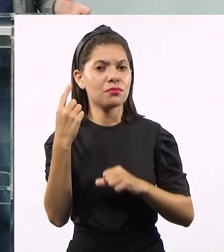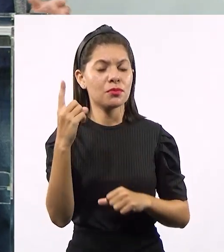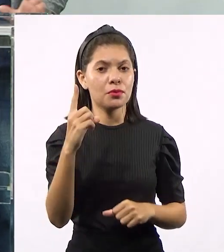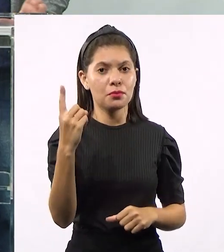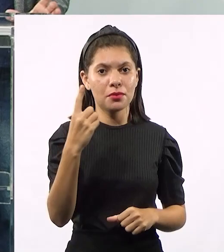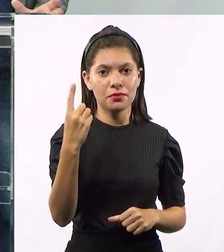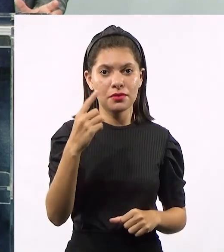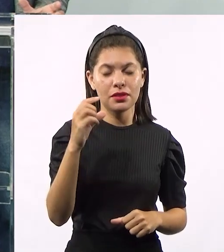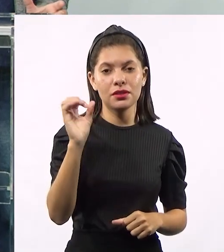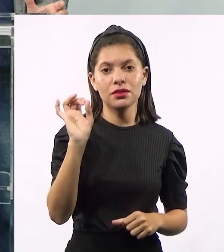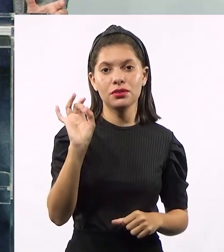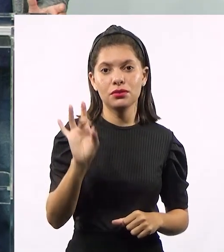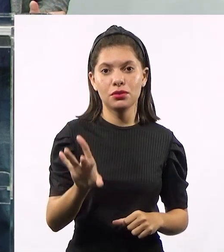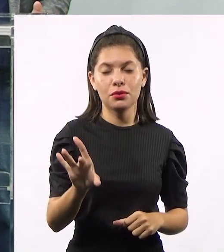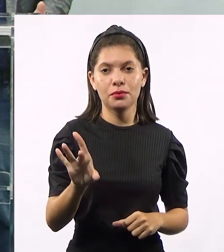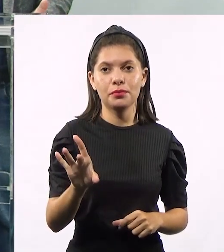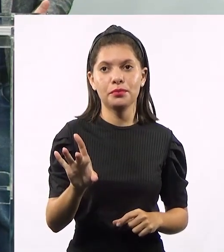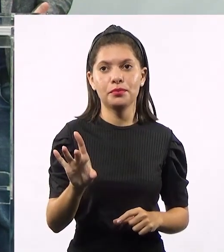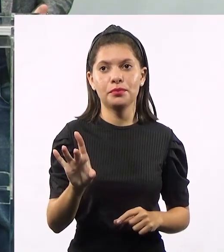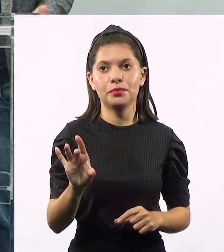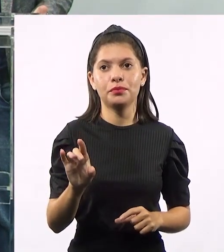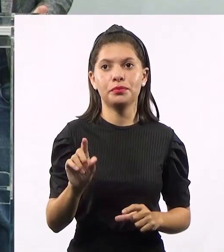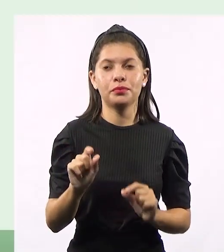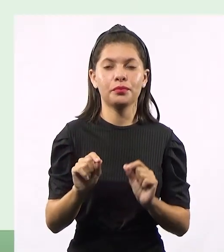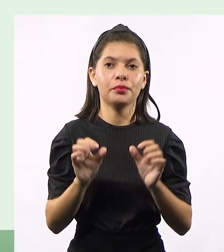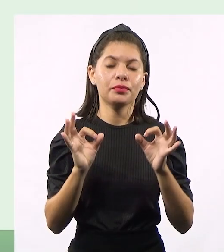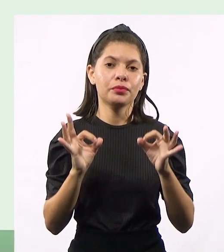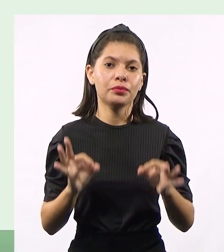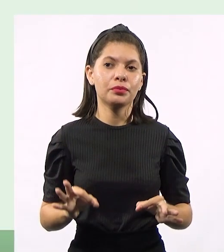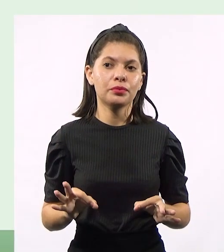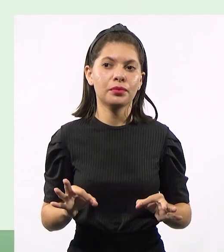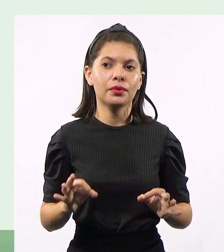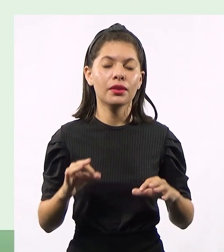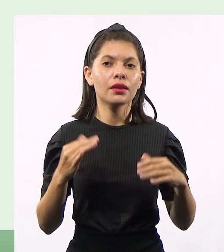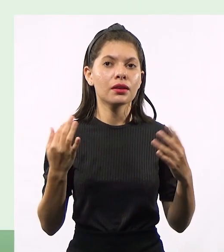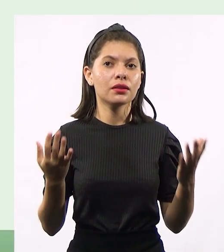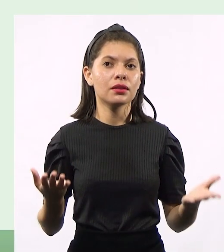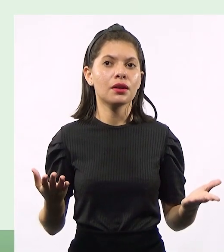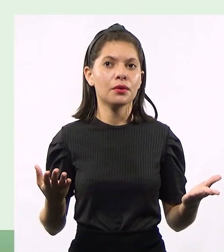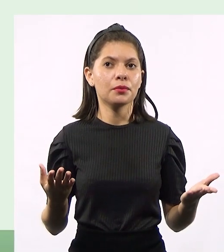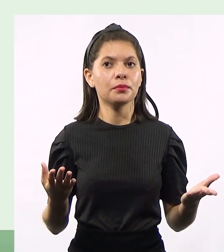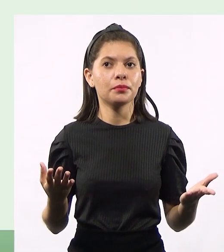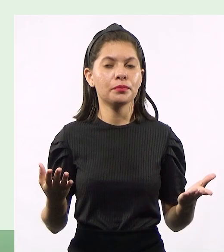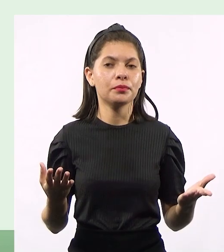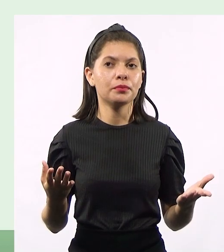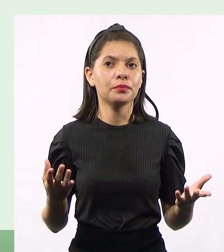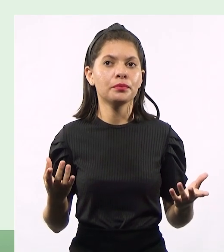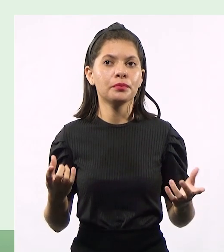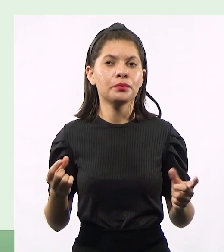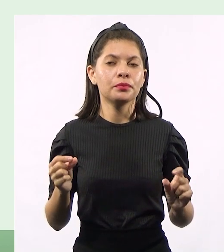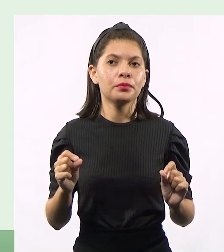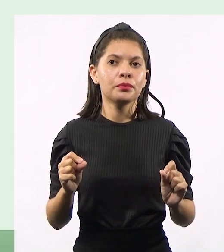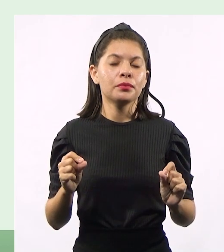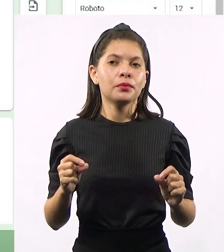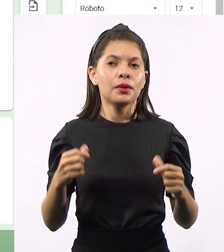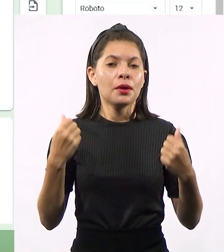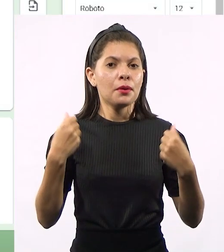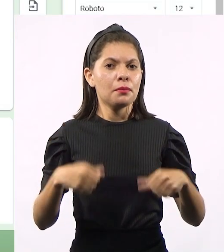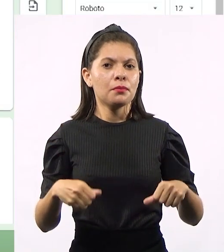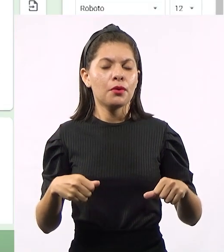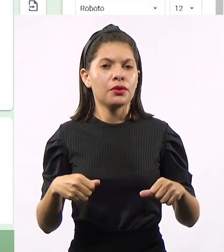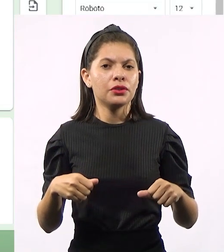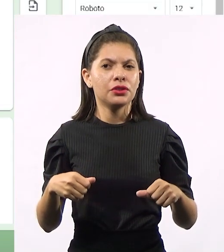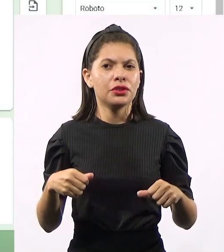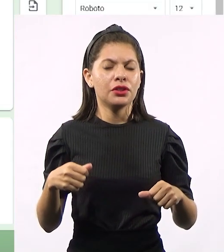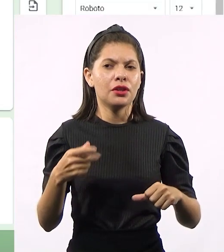não seria um empecilho, certo? Então, vou fechar essa opção de visualização e eu posso explorar as